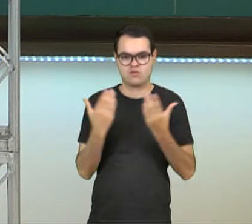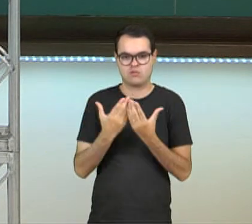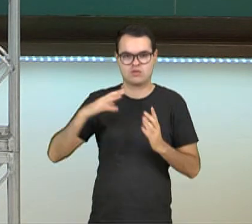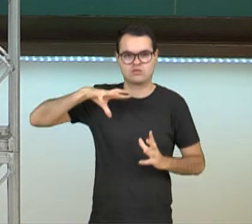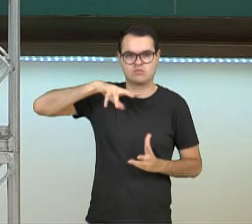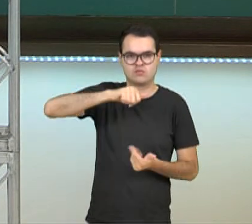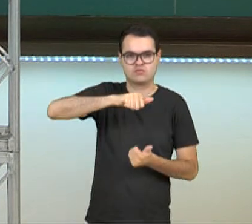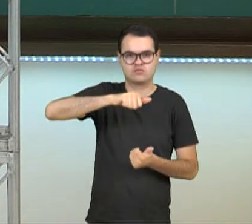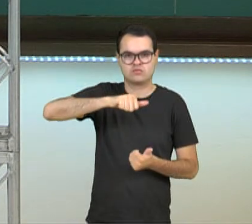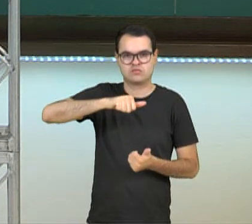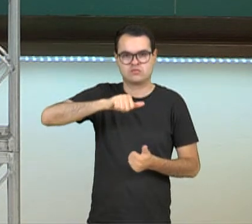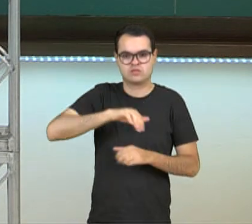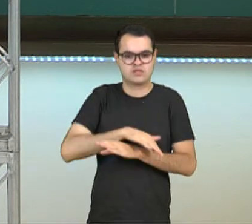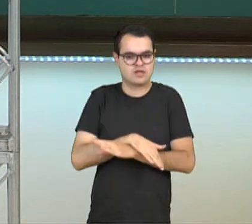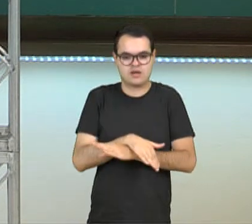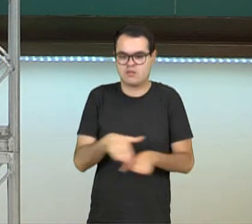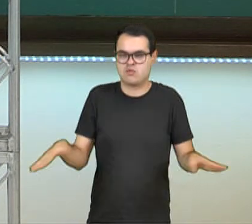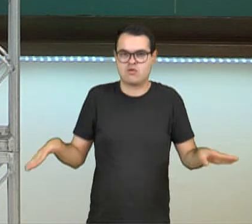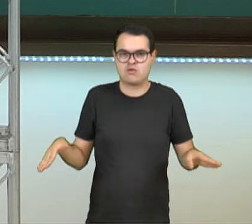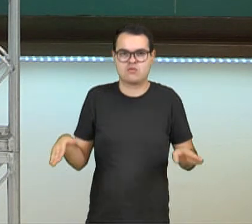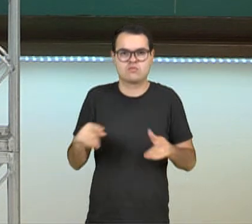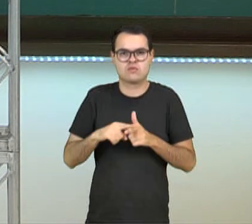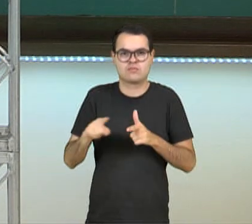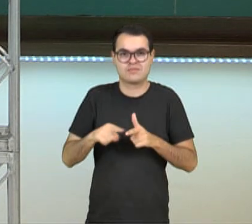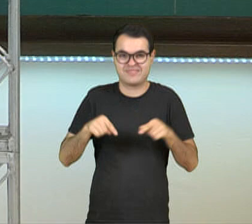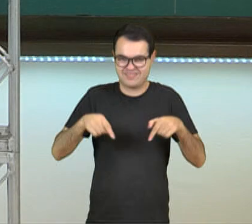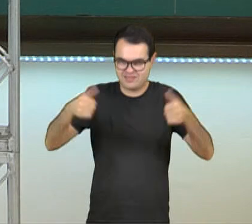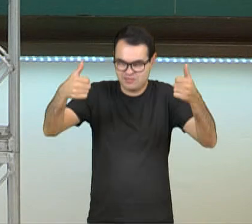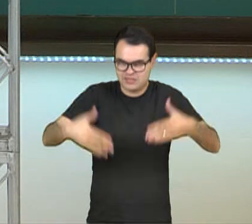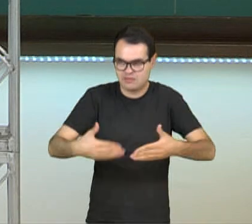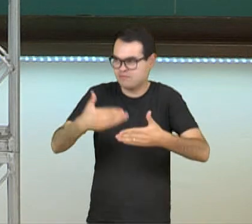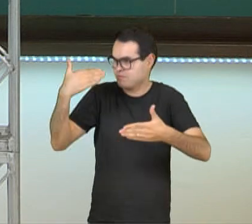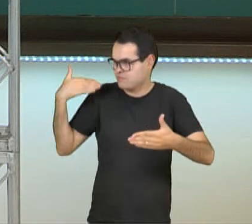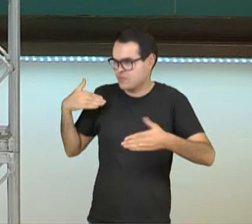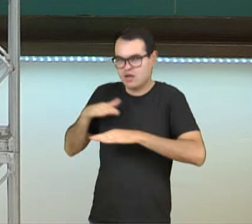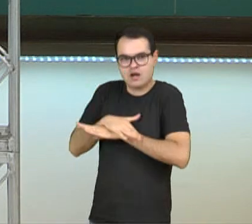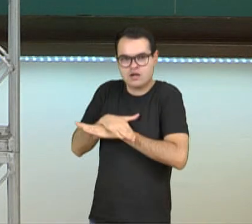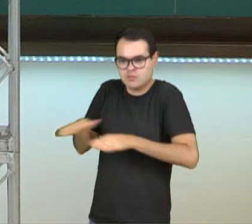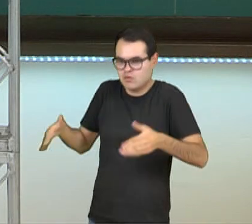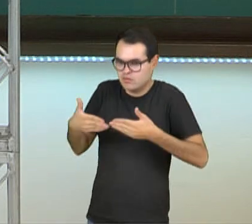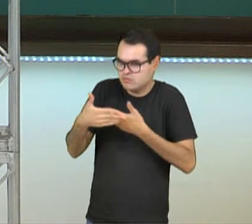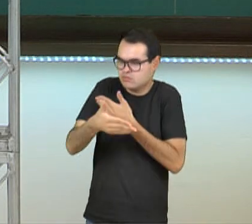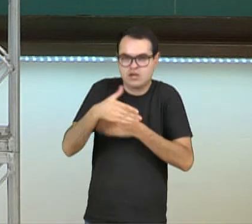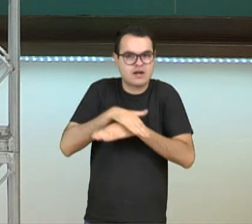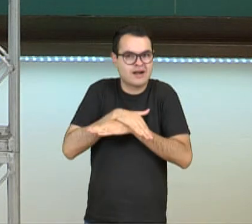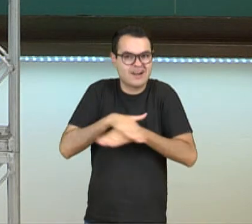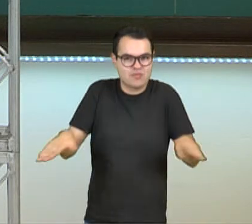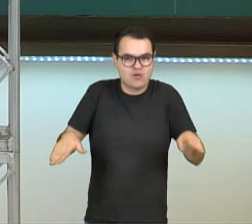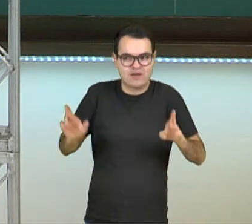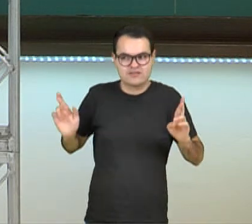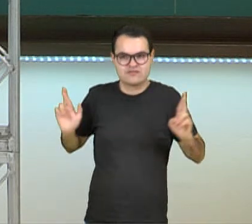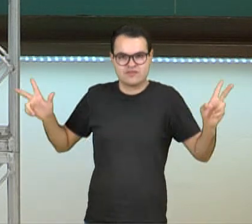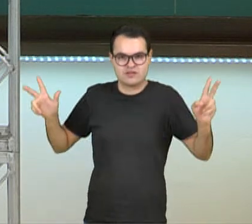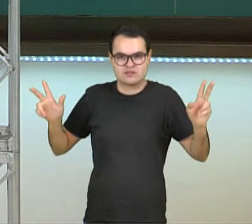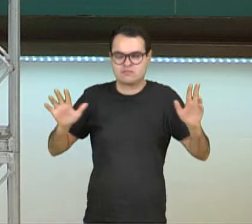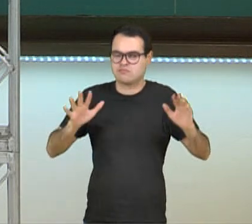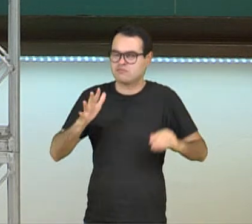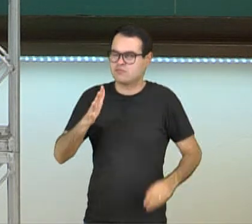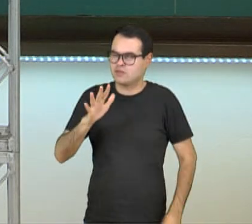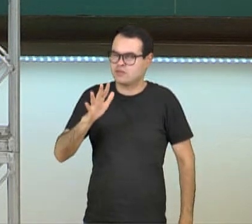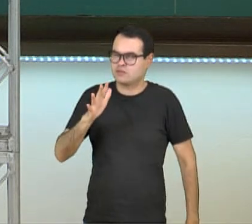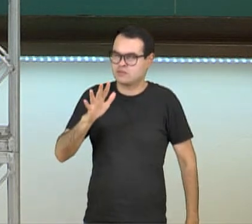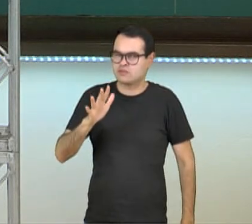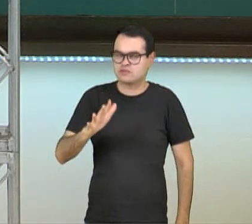que não existe mais esse conflito que nós vamos falar aqui, para mostrar que essa diferença acabou, tá? Mais ou